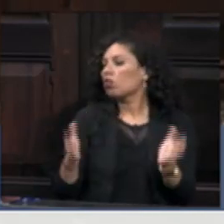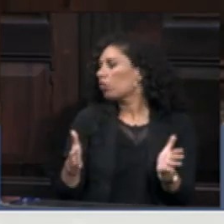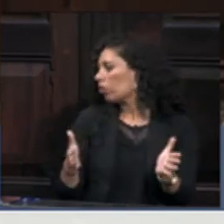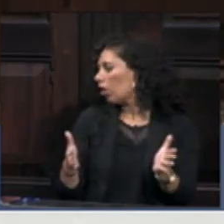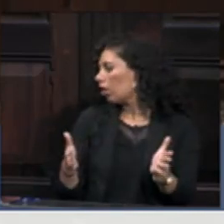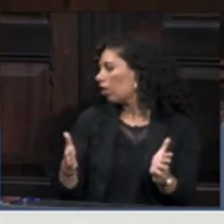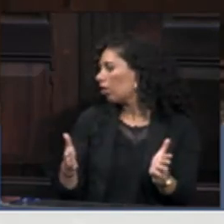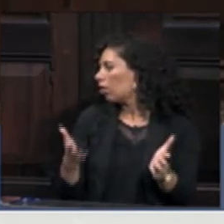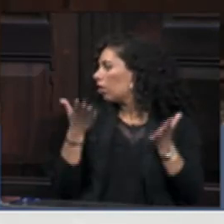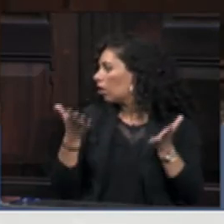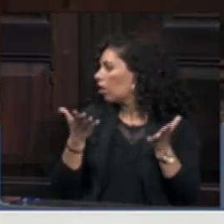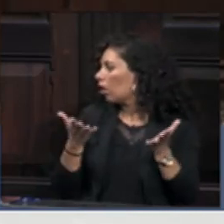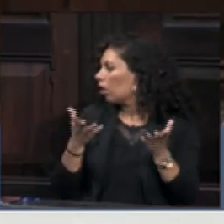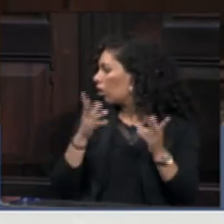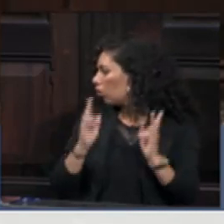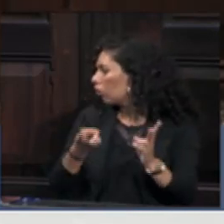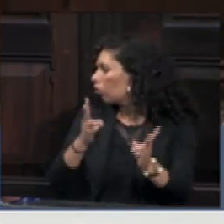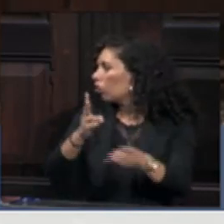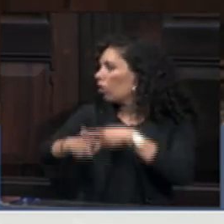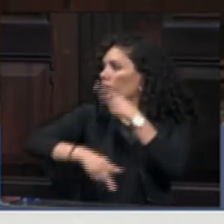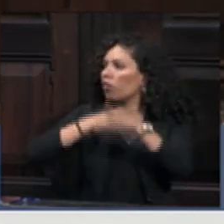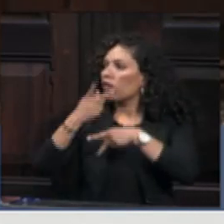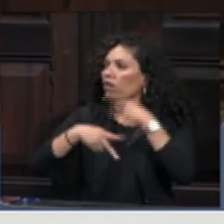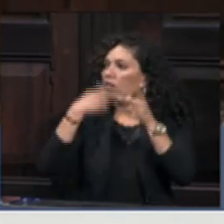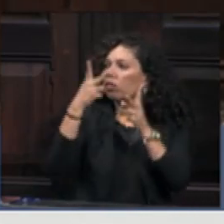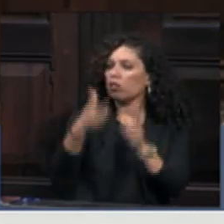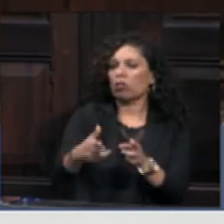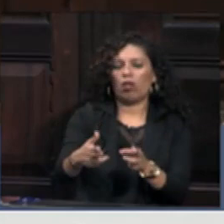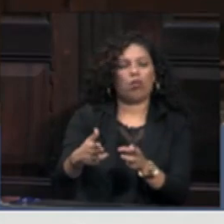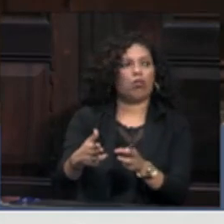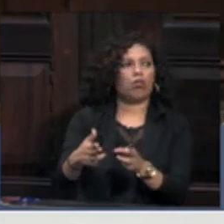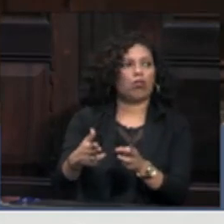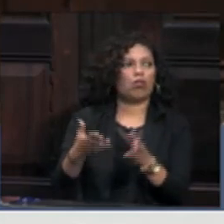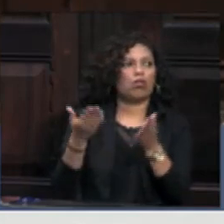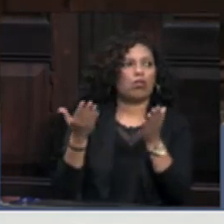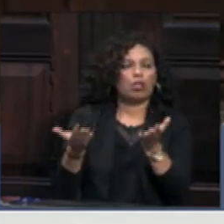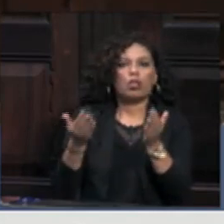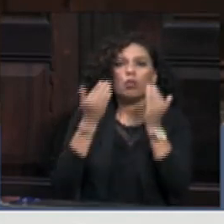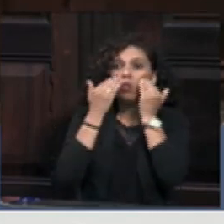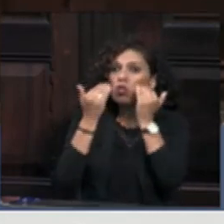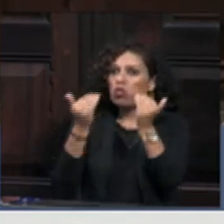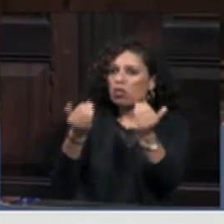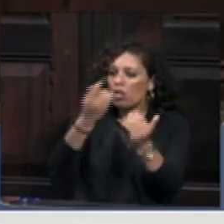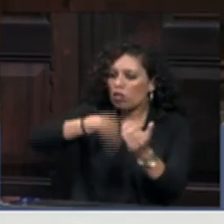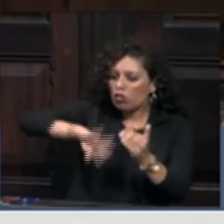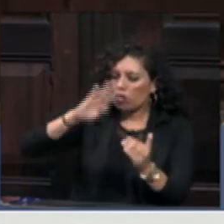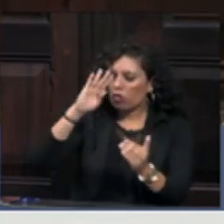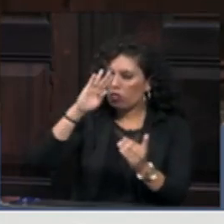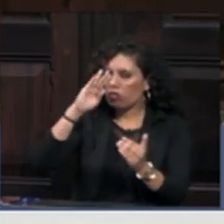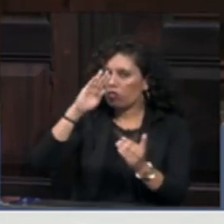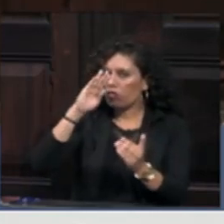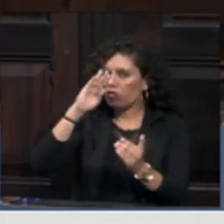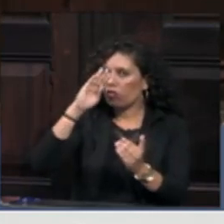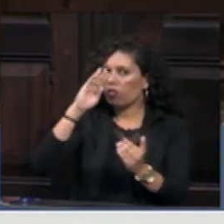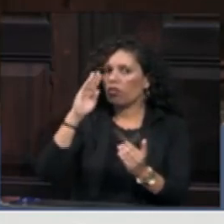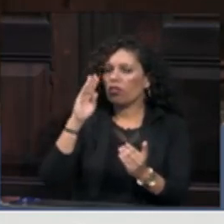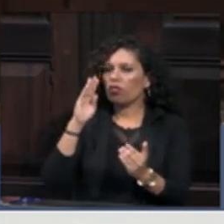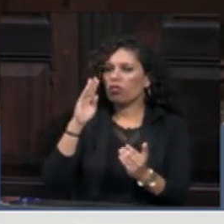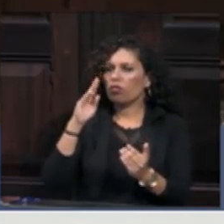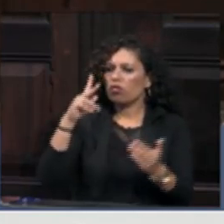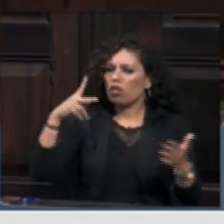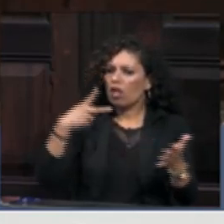Quer manter a palavra, quer demonstrar que não foi uma farsa eleitoreira,